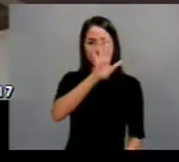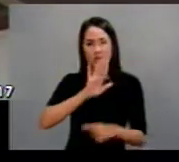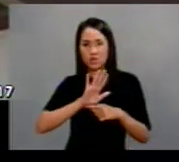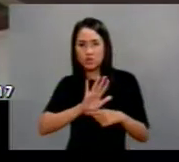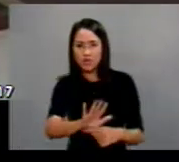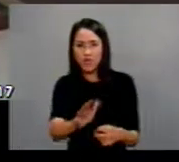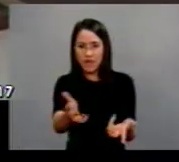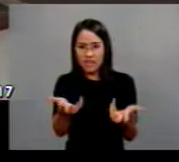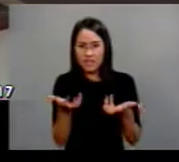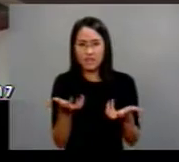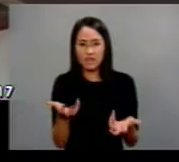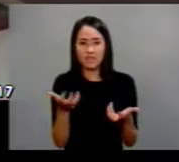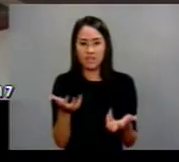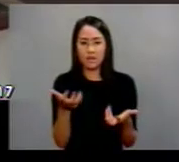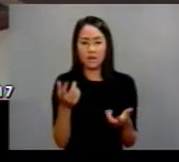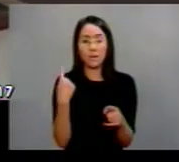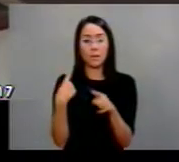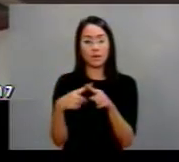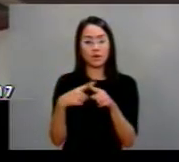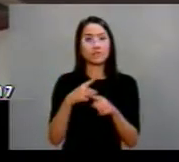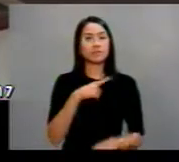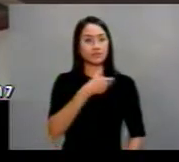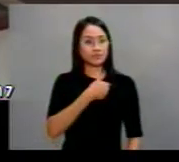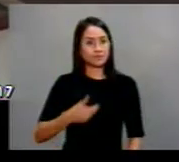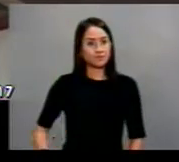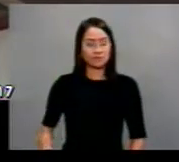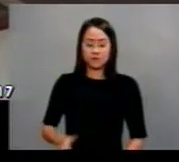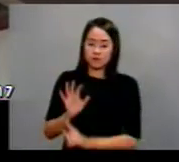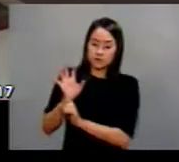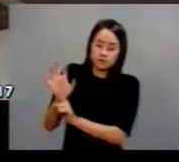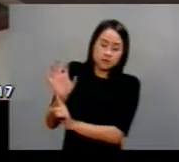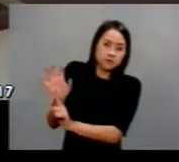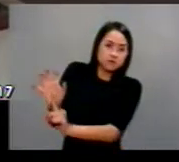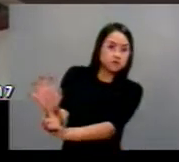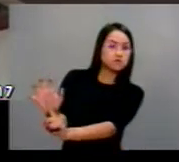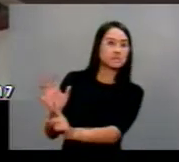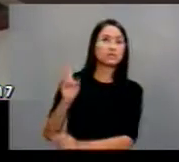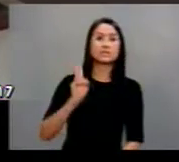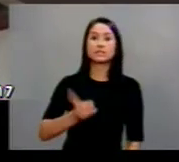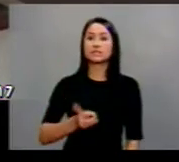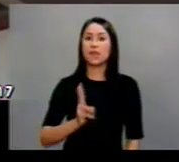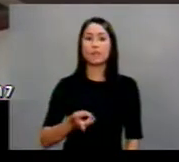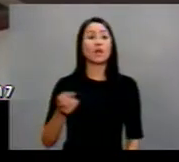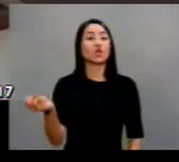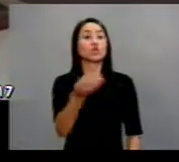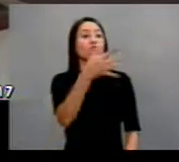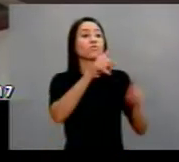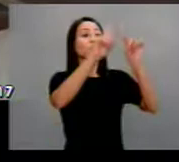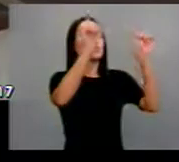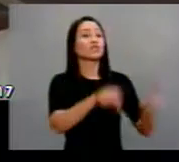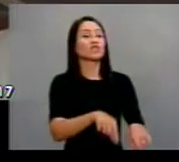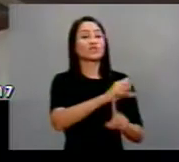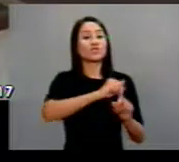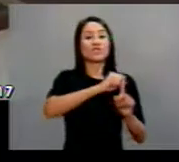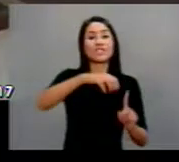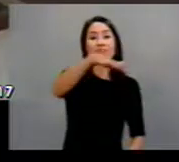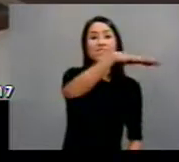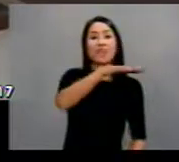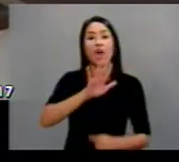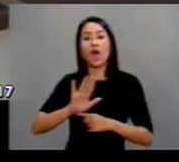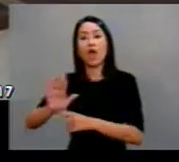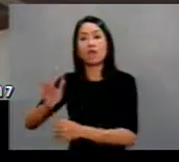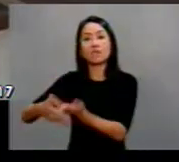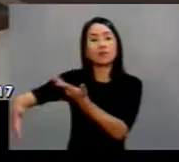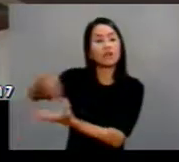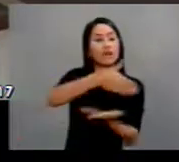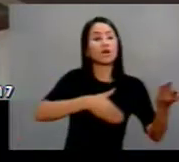capitalismo dependente, opressor e espoliador, com a criação de um novo projeto de sociedade, um projeto de homens e